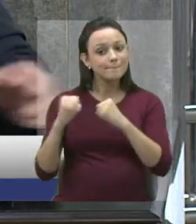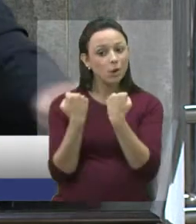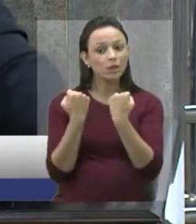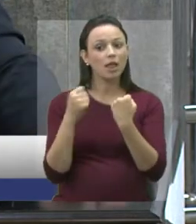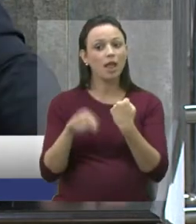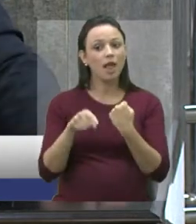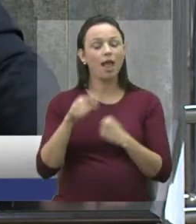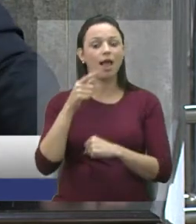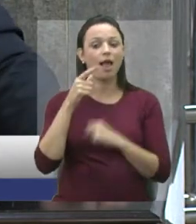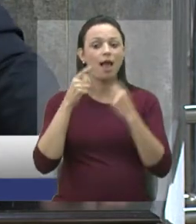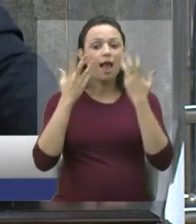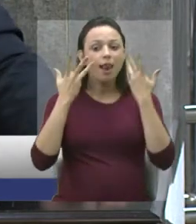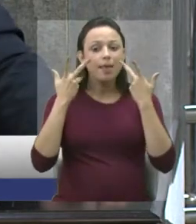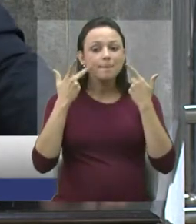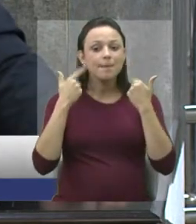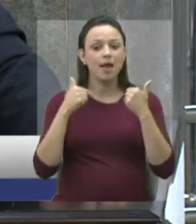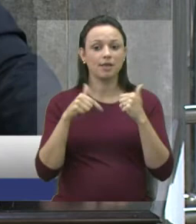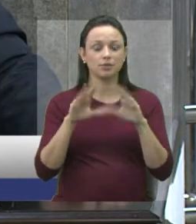A lei